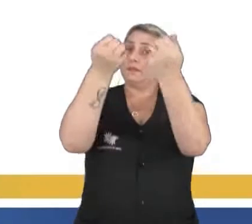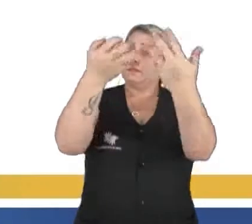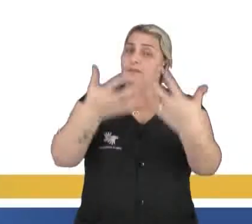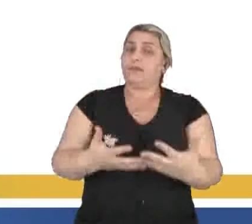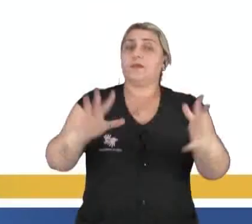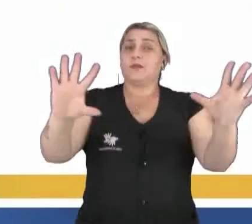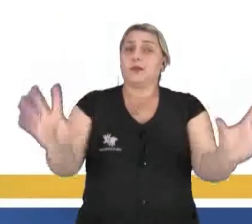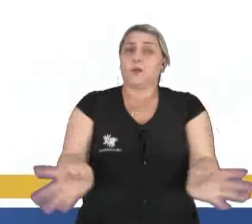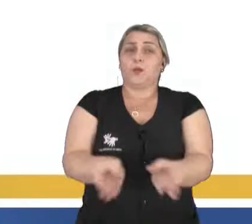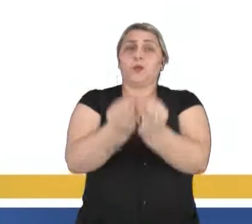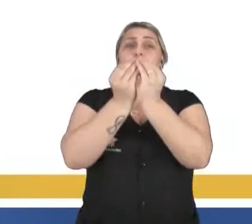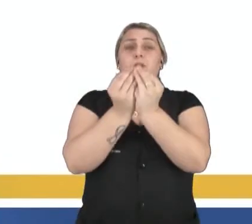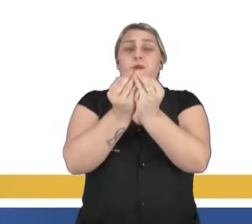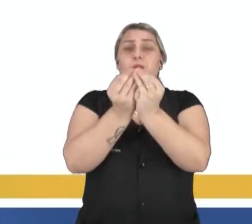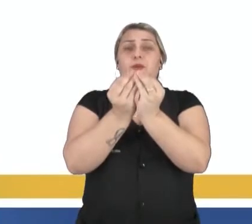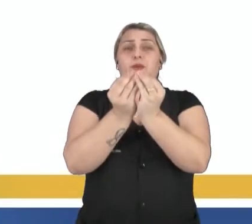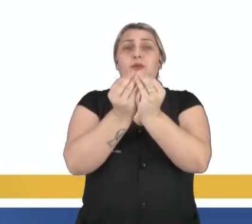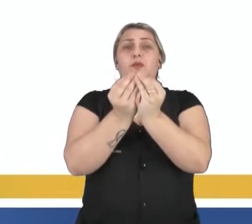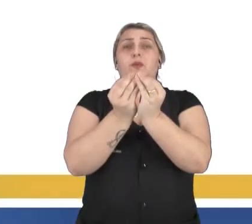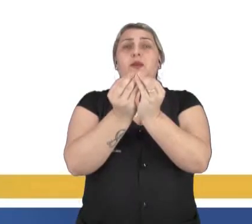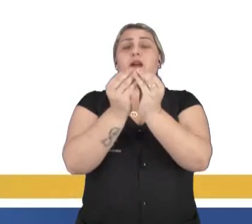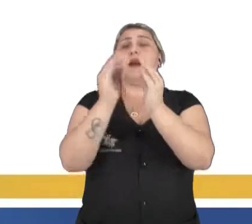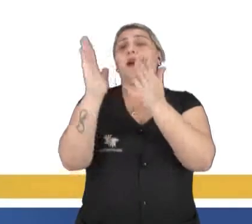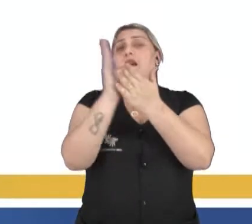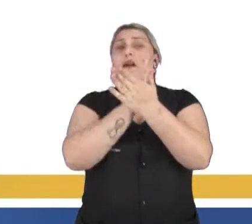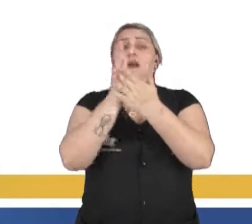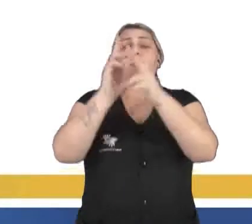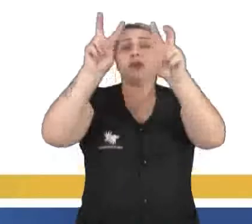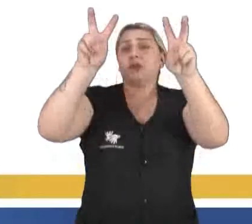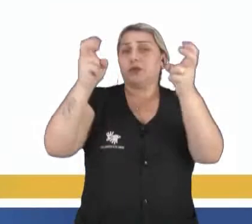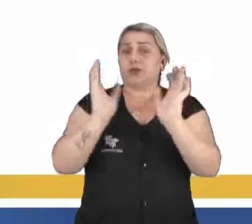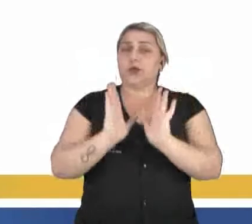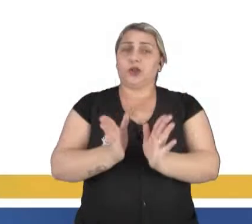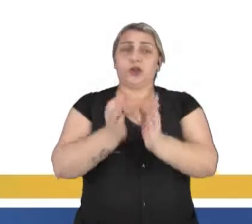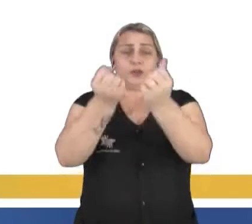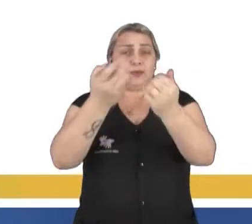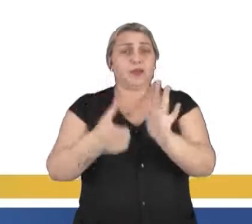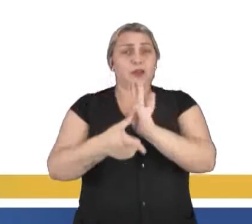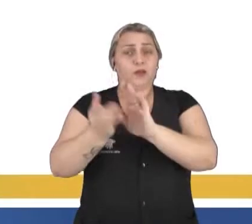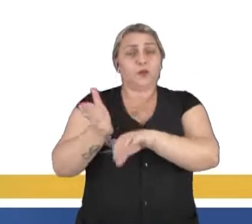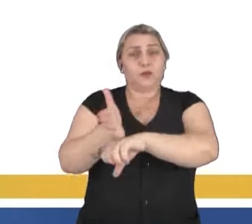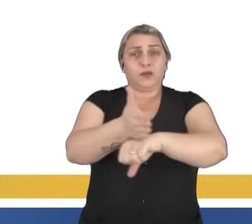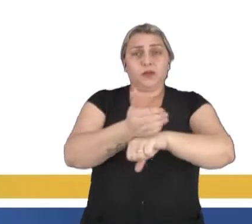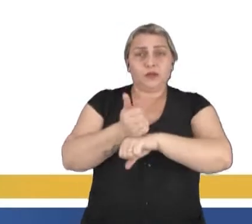explicar, resumir, especificar sobre algo que já foi dito